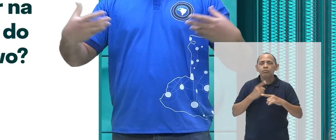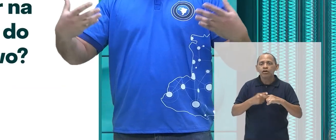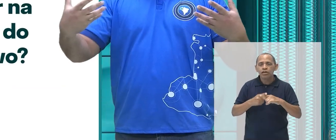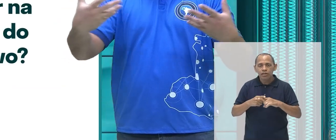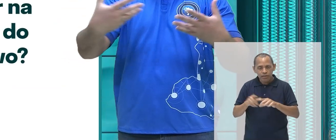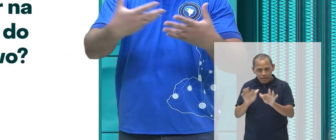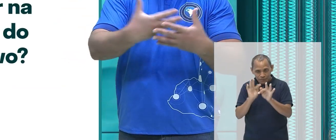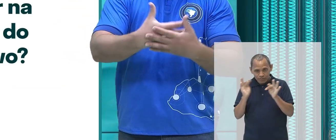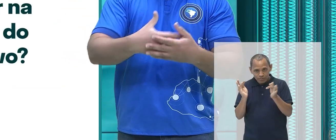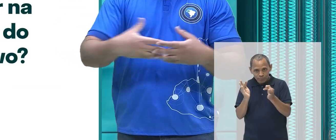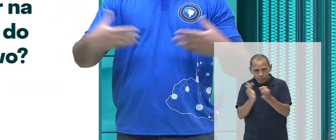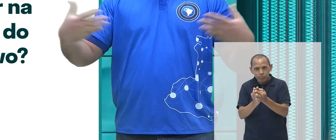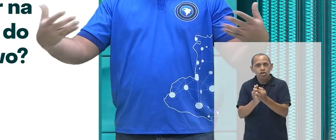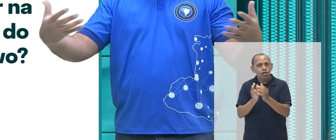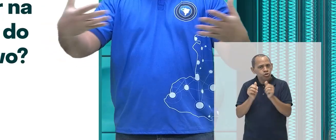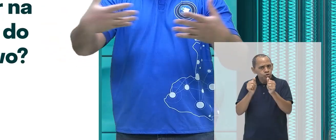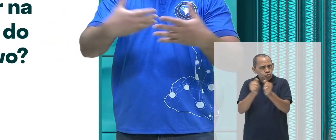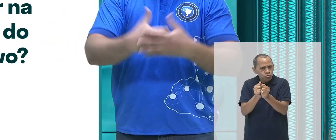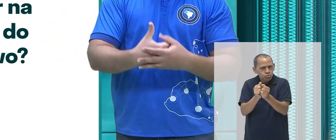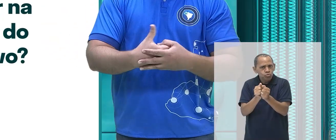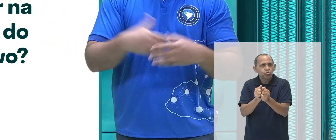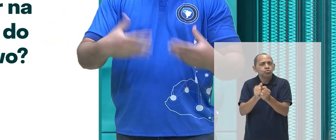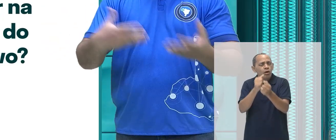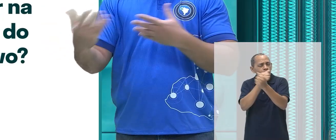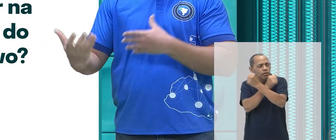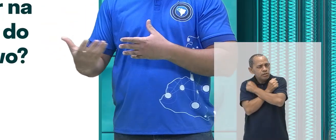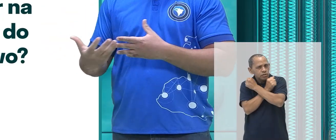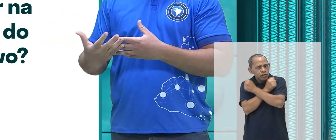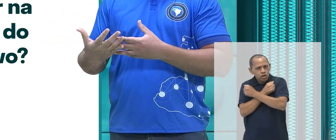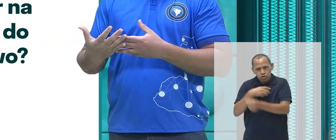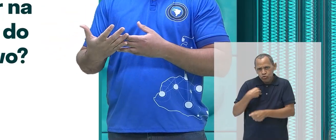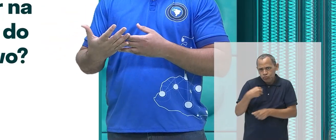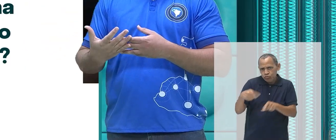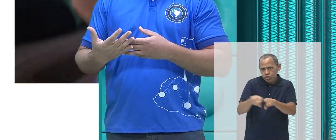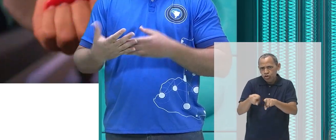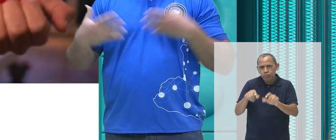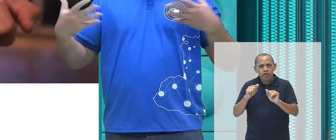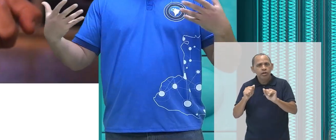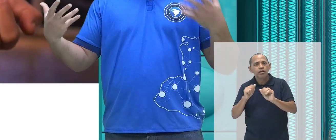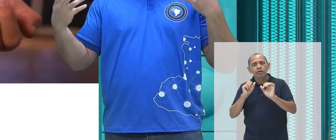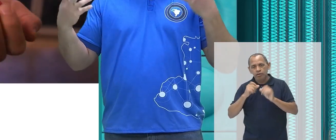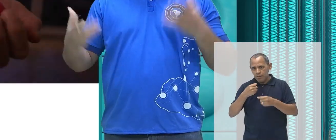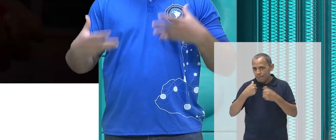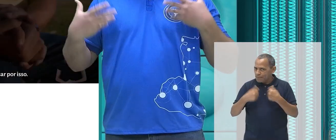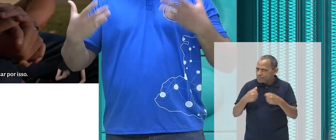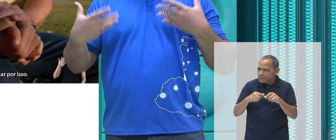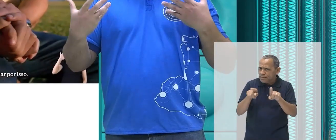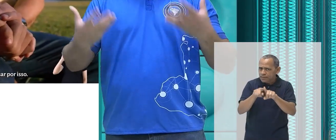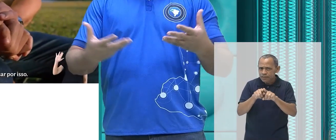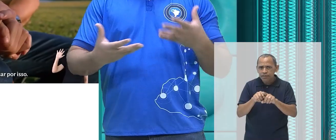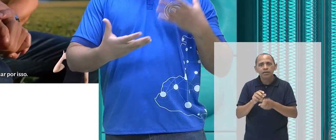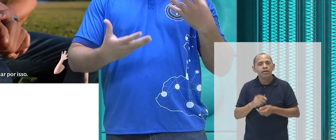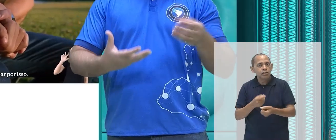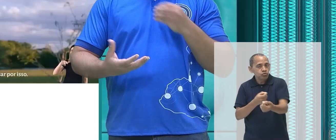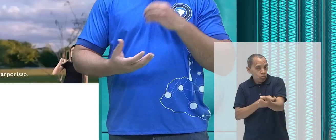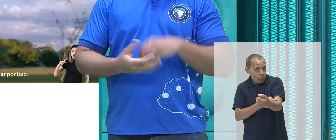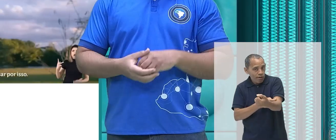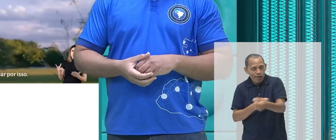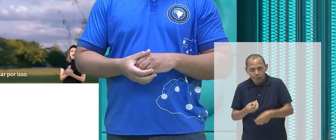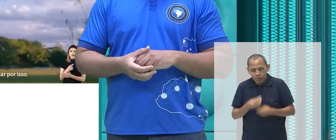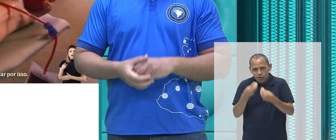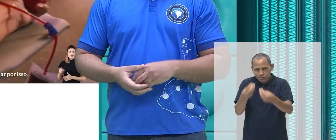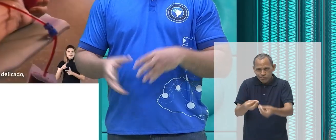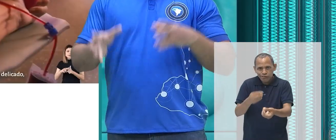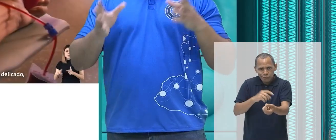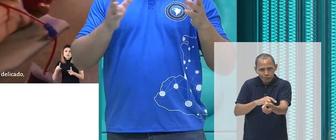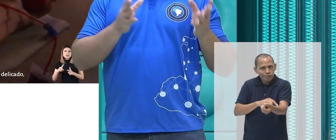reunida, abraçada, os pais abraçando o filho que precisava de doação de sangue. Percebo que tudo isso gera um efeito